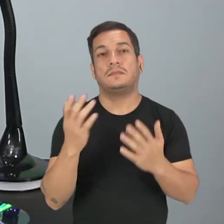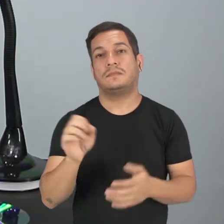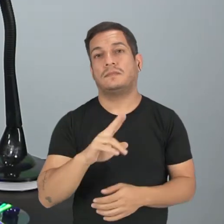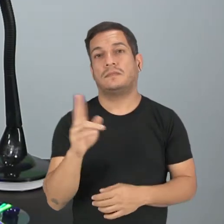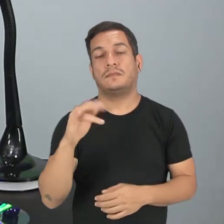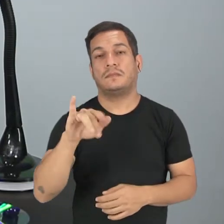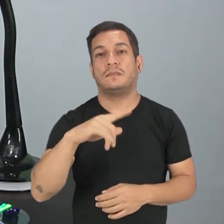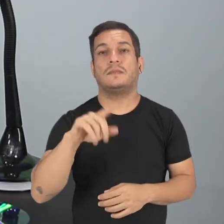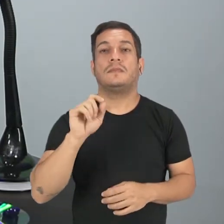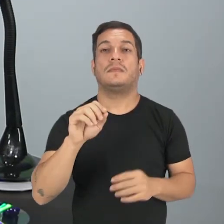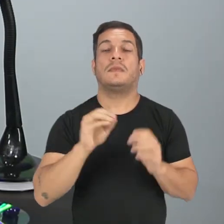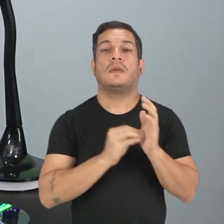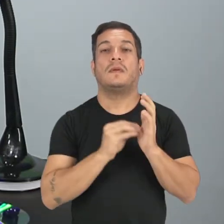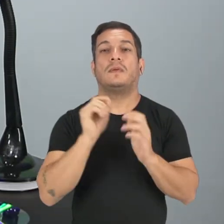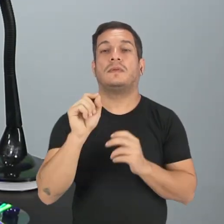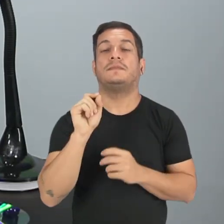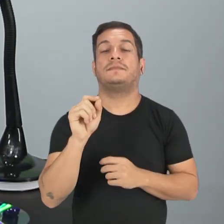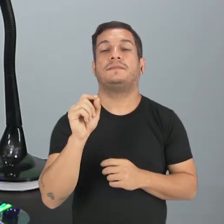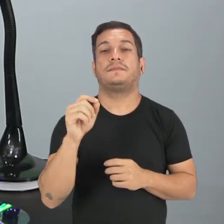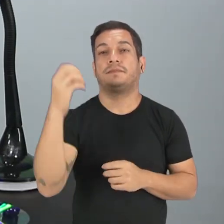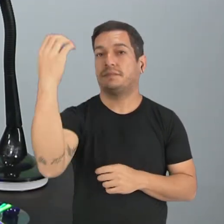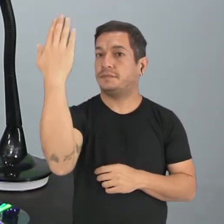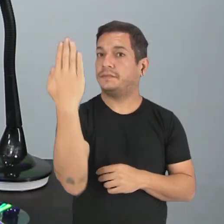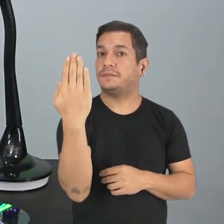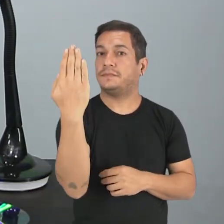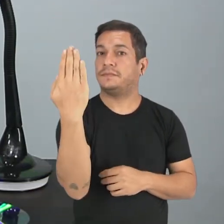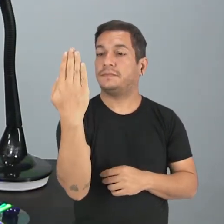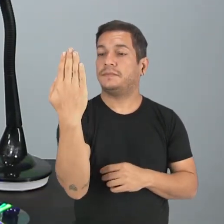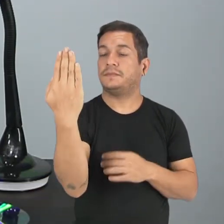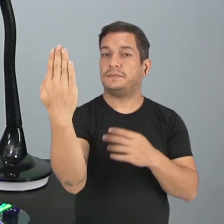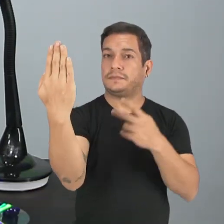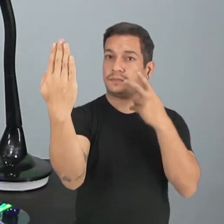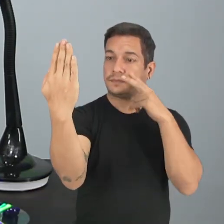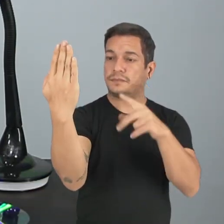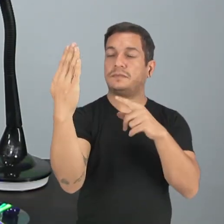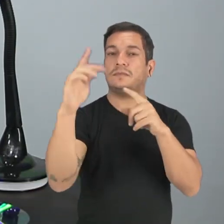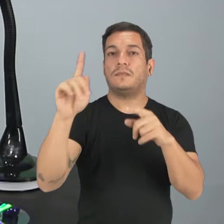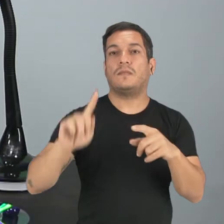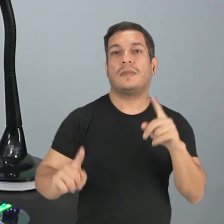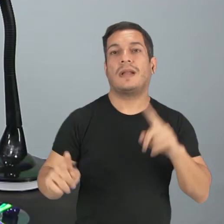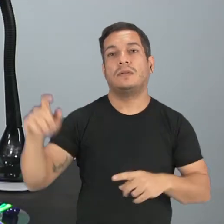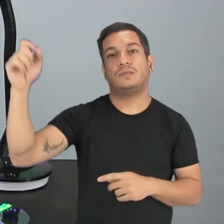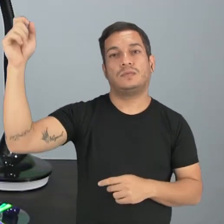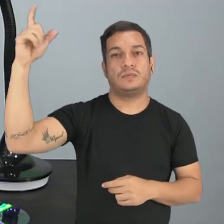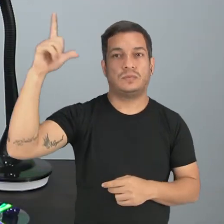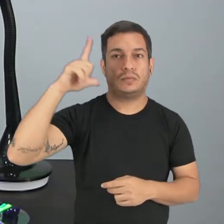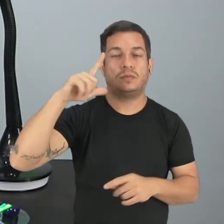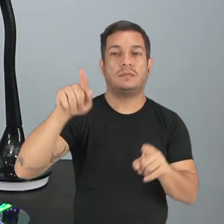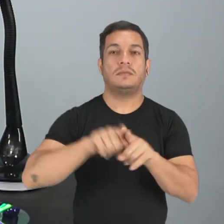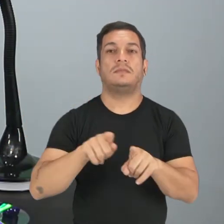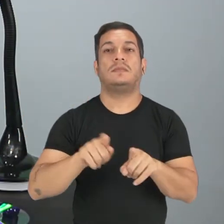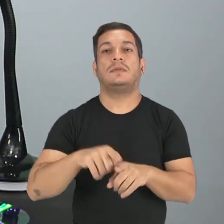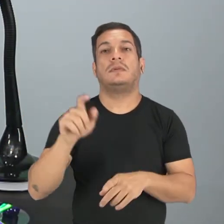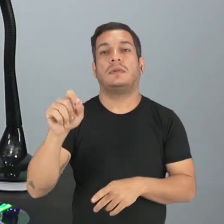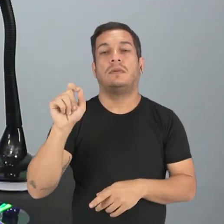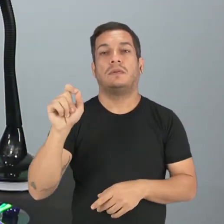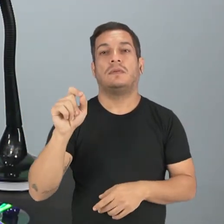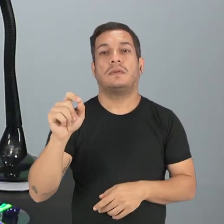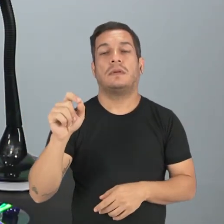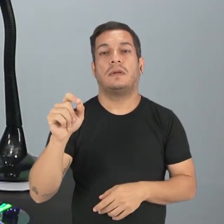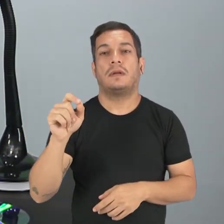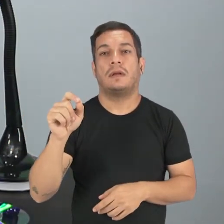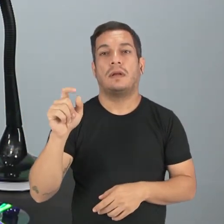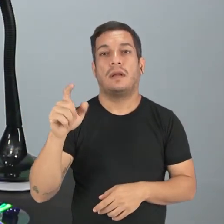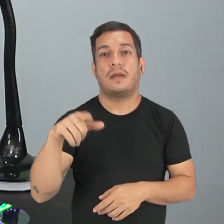se vocês colocarem o espelho para refletir os raios solares. Então, esses raios